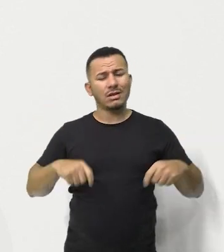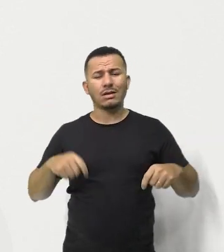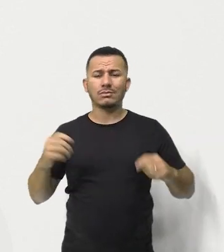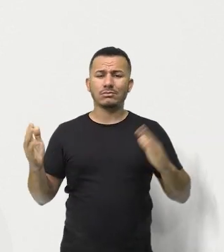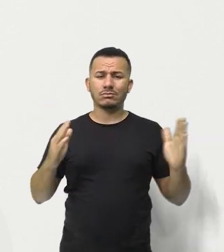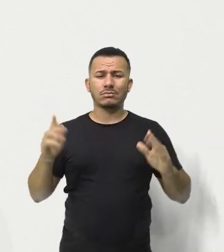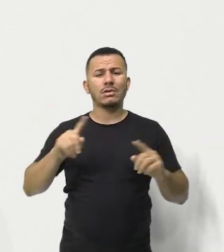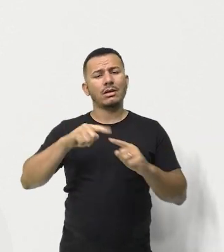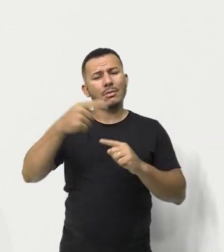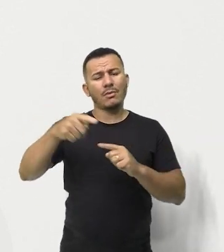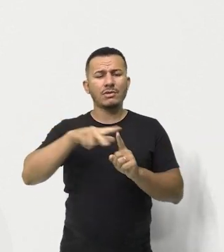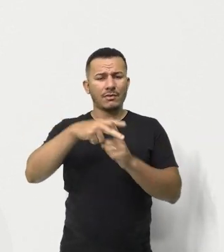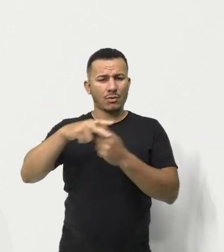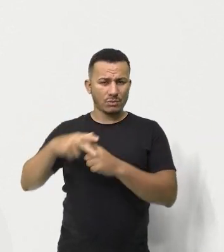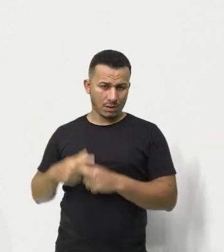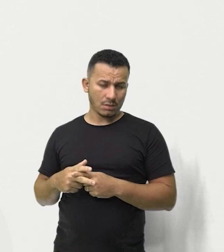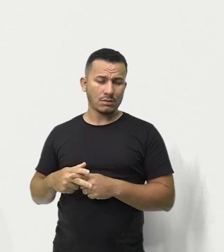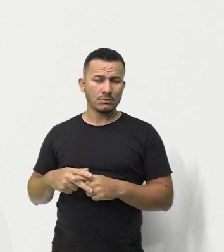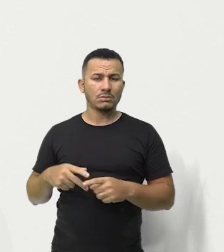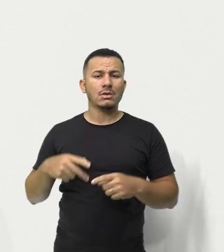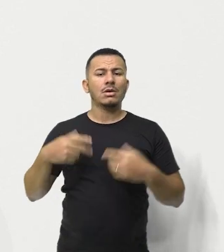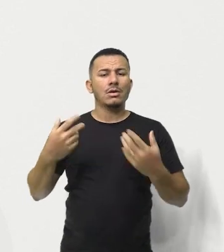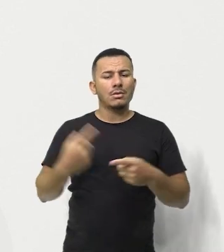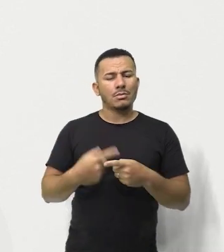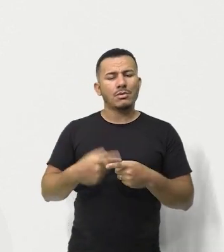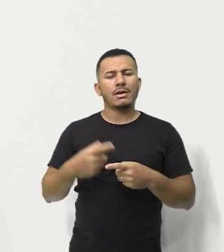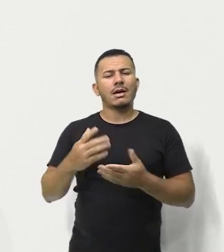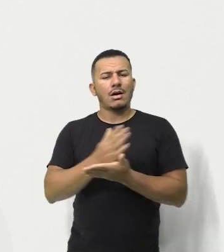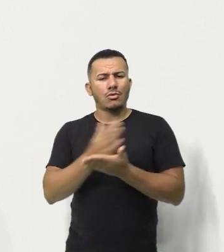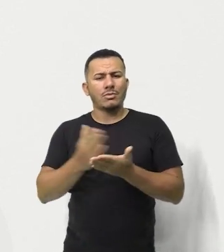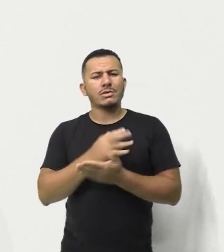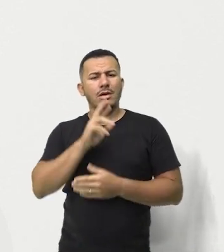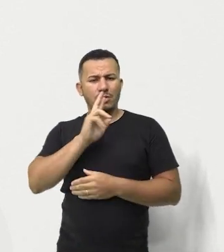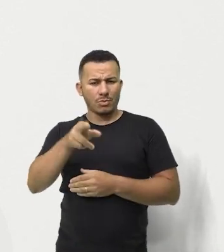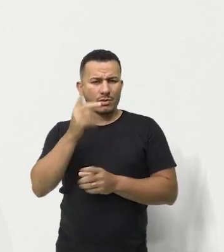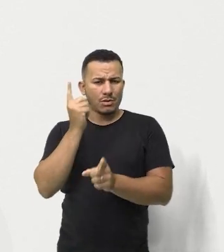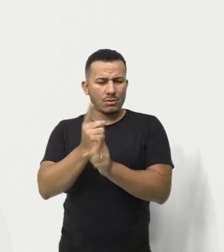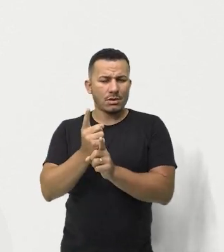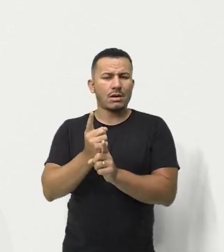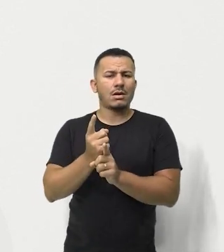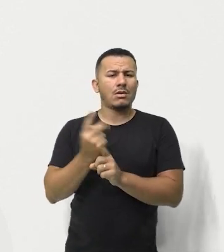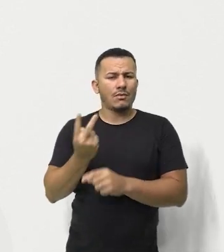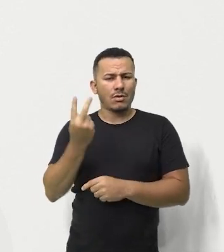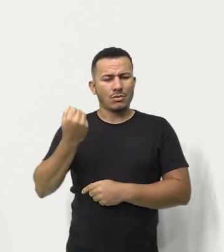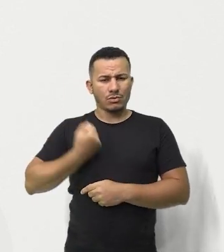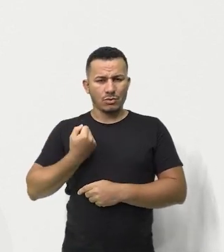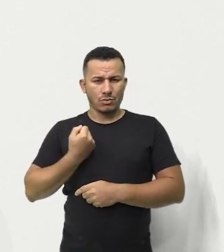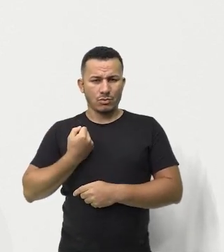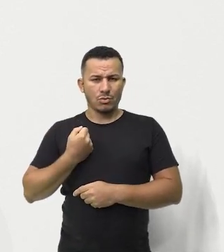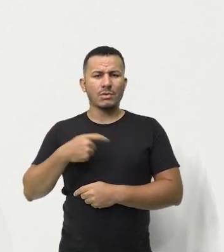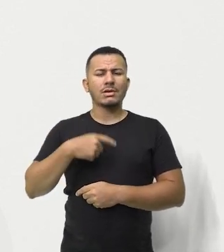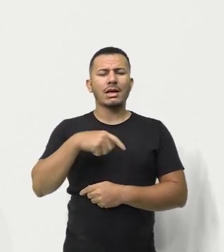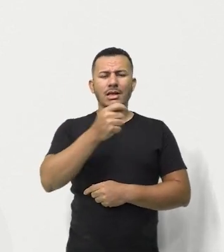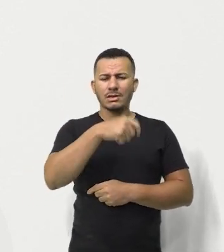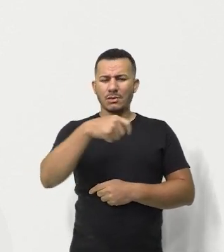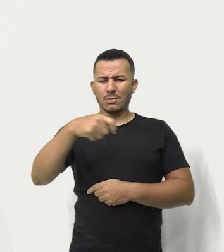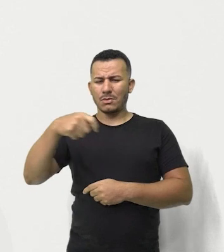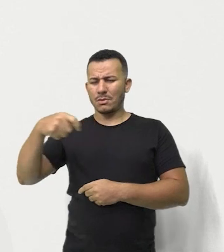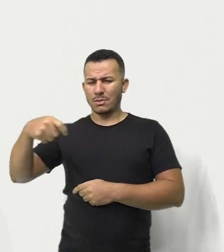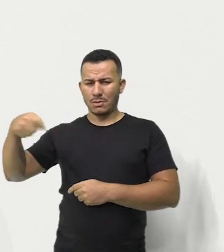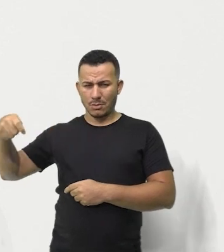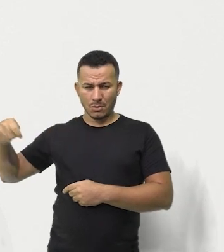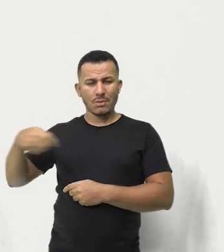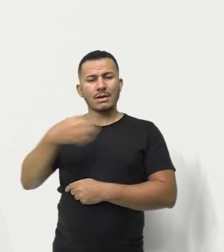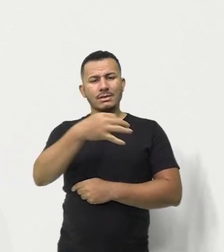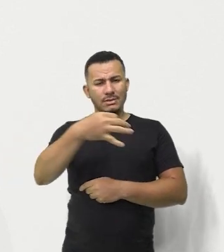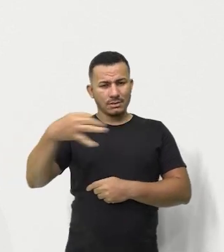poderia fazer da direita para a esquerda? Pode. Depois você vai consertando. Porque, normalmente, quando nós queremos encontrar o valor de alguma coisa,